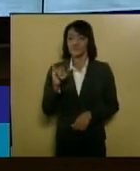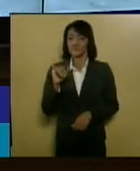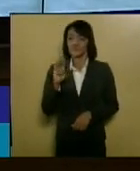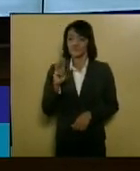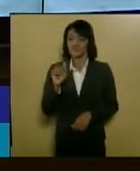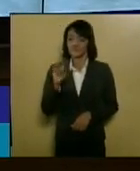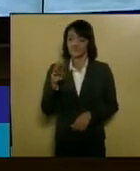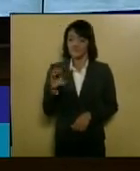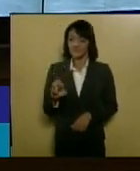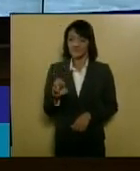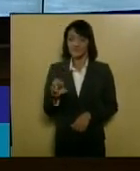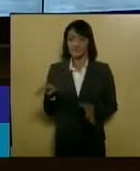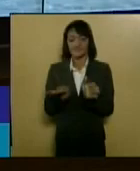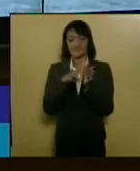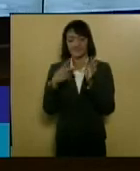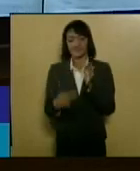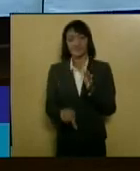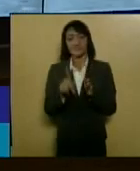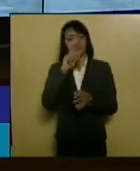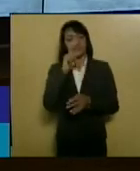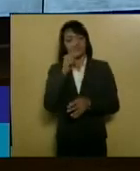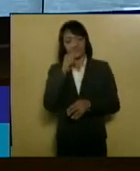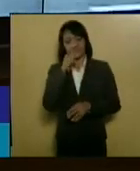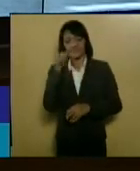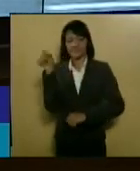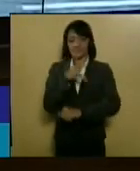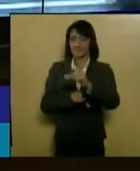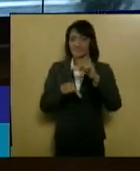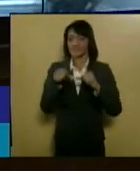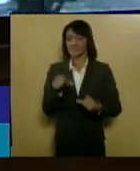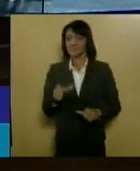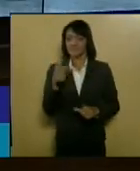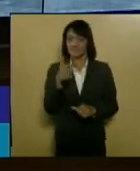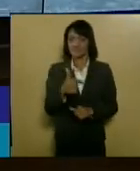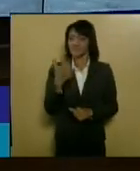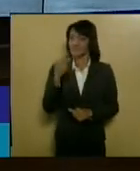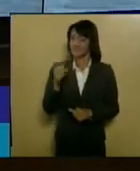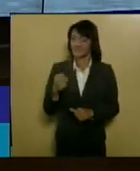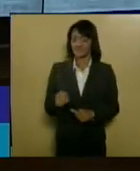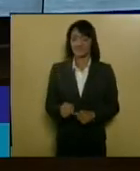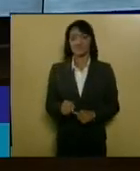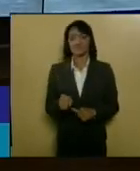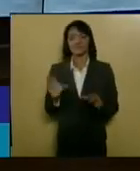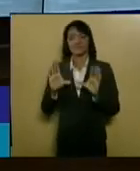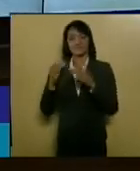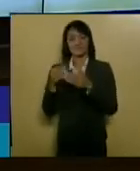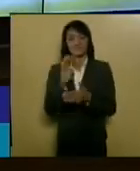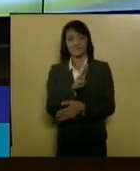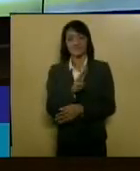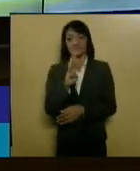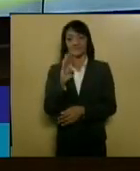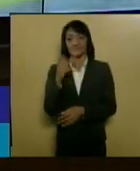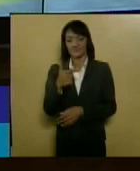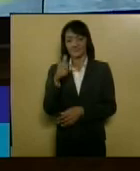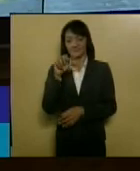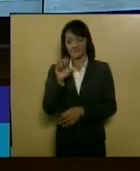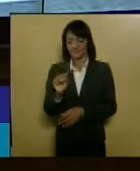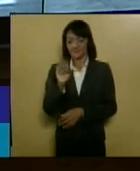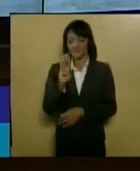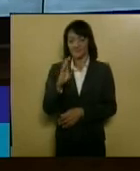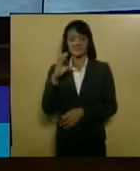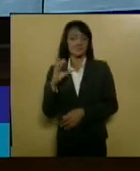de Aracaju, sendo finalmente transformado no 28º Batalhão de Caçadores. No pinheiro que entremeia